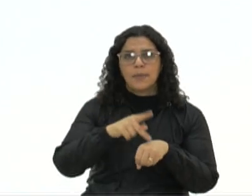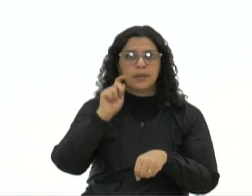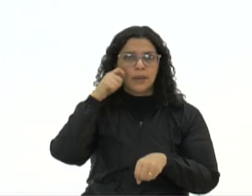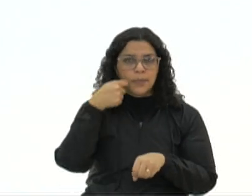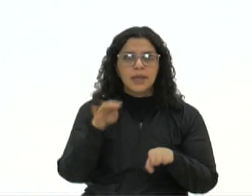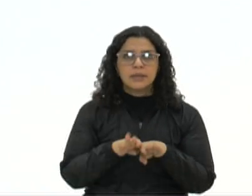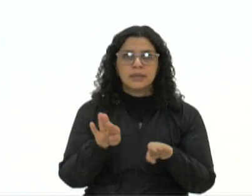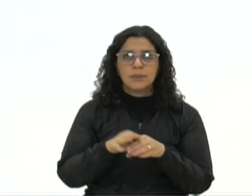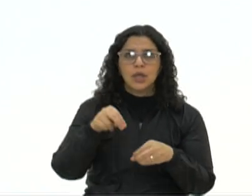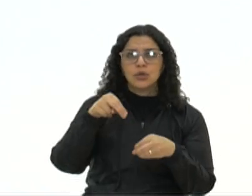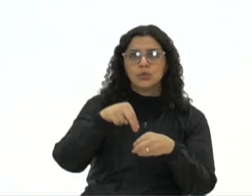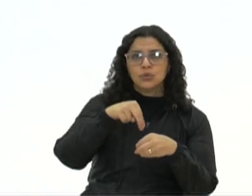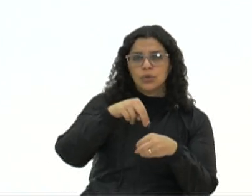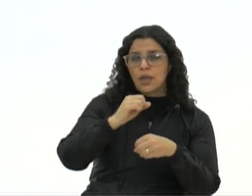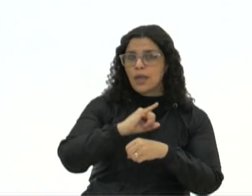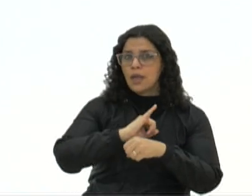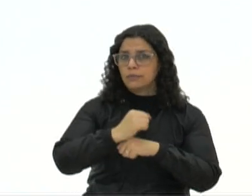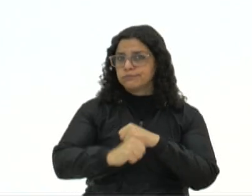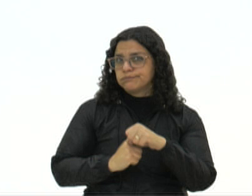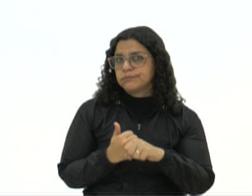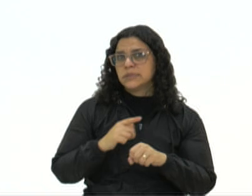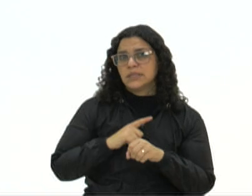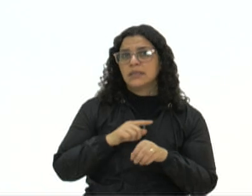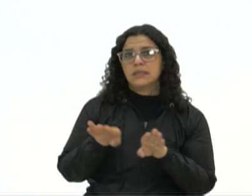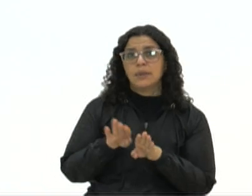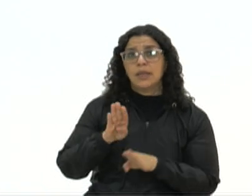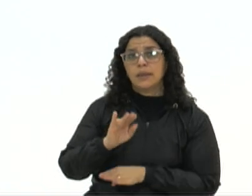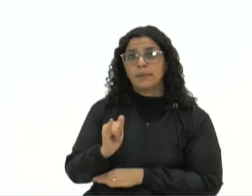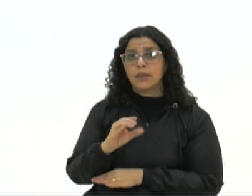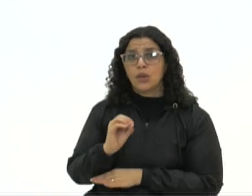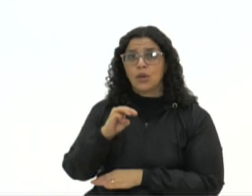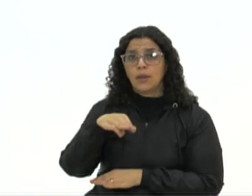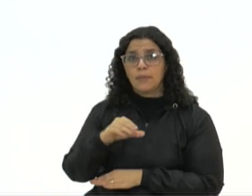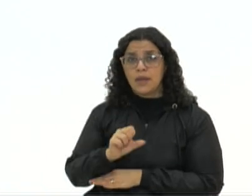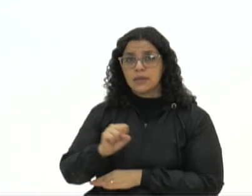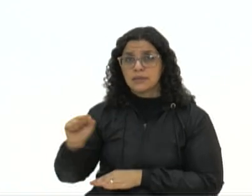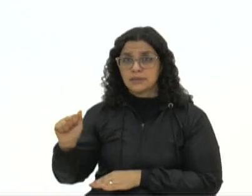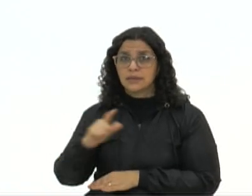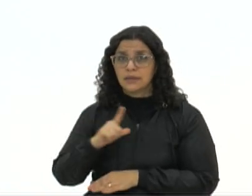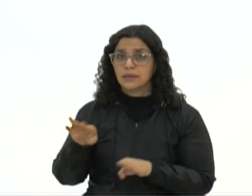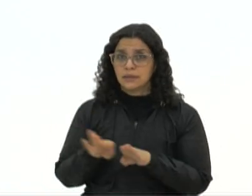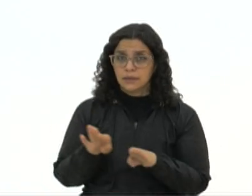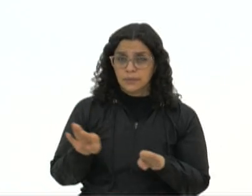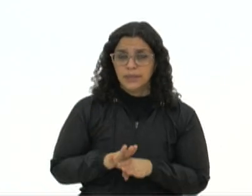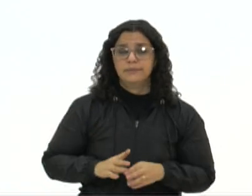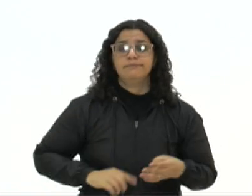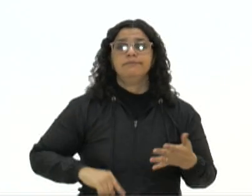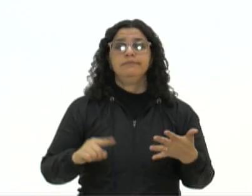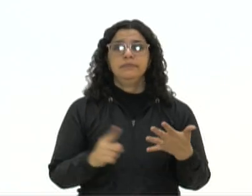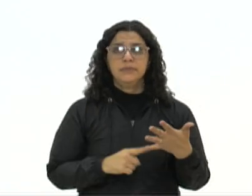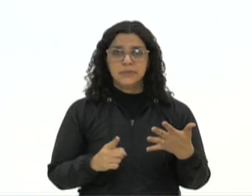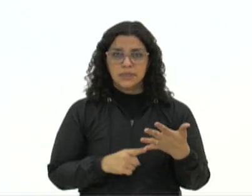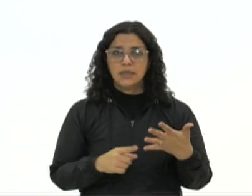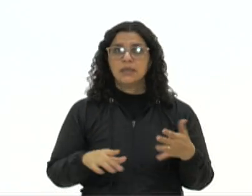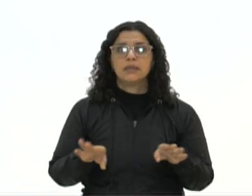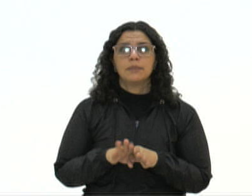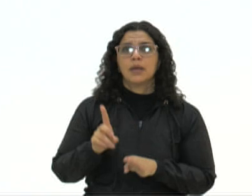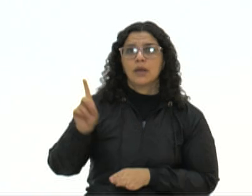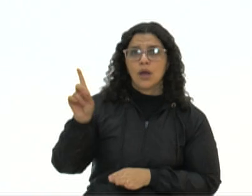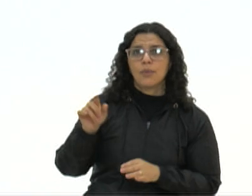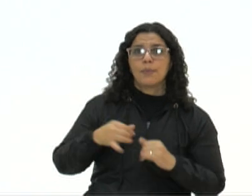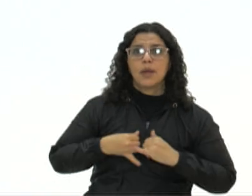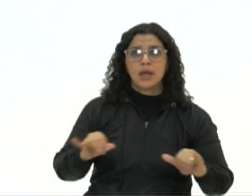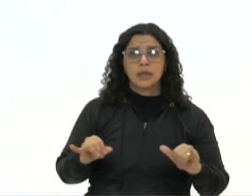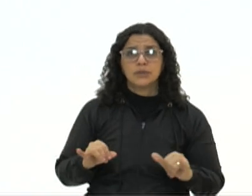energia nuclear também, biomassa, o biodiesel, né, usando a queima da biomassa, temos uma representatividade também de